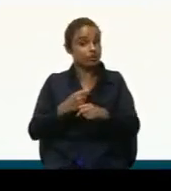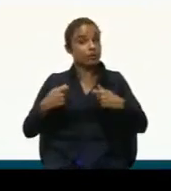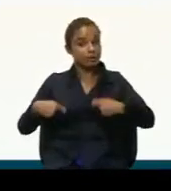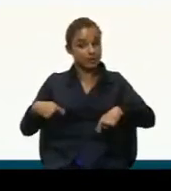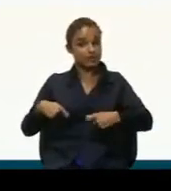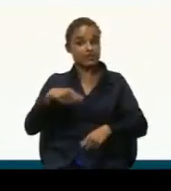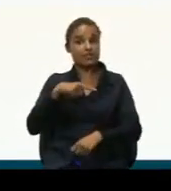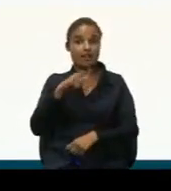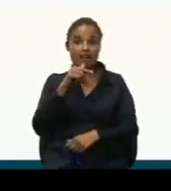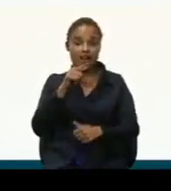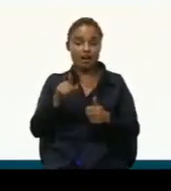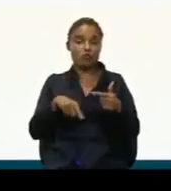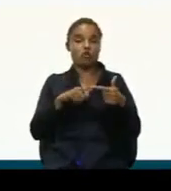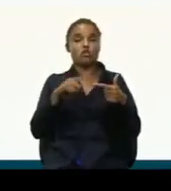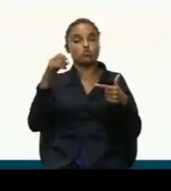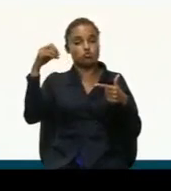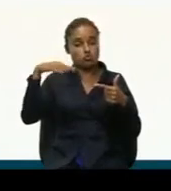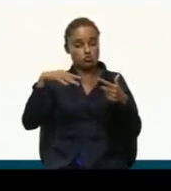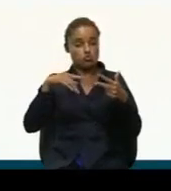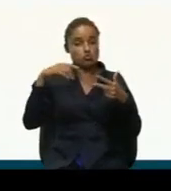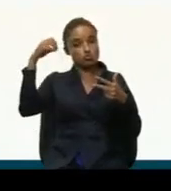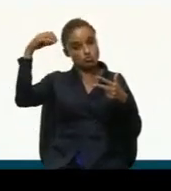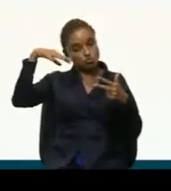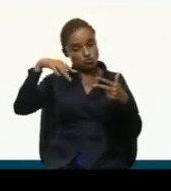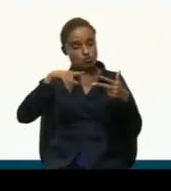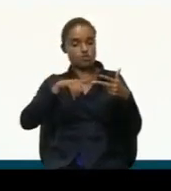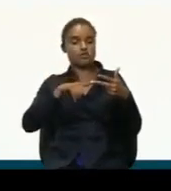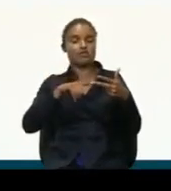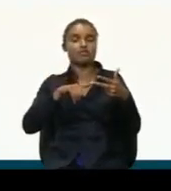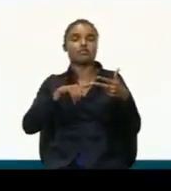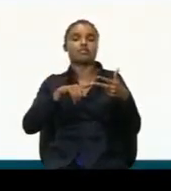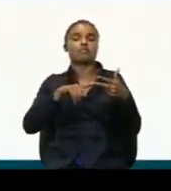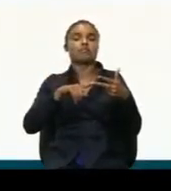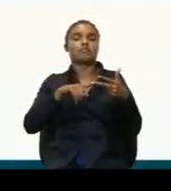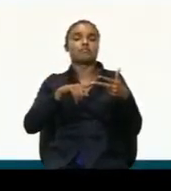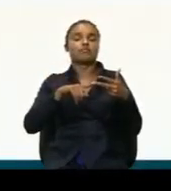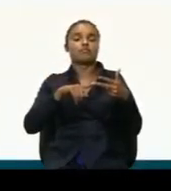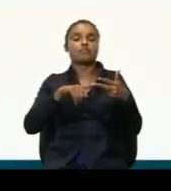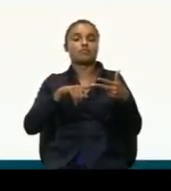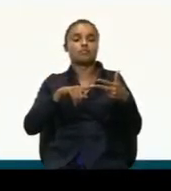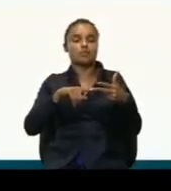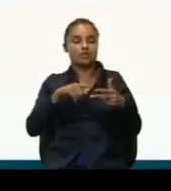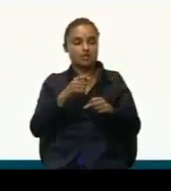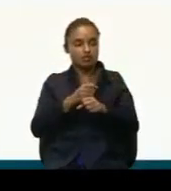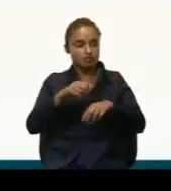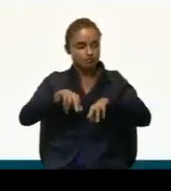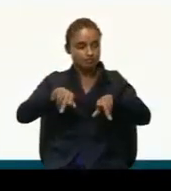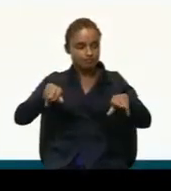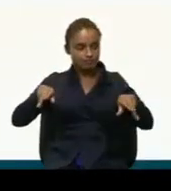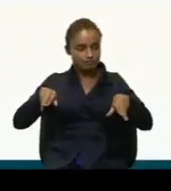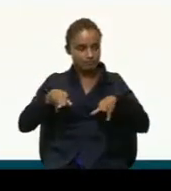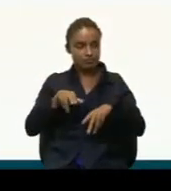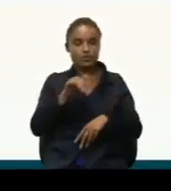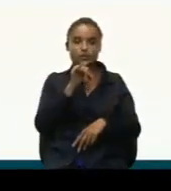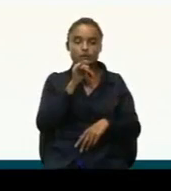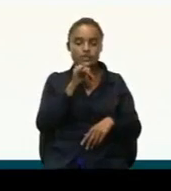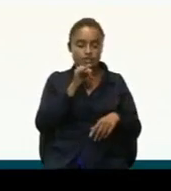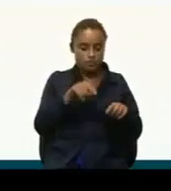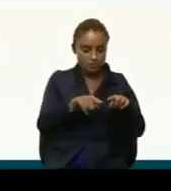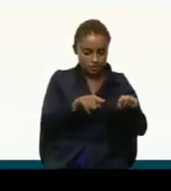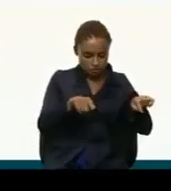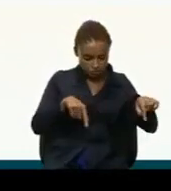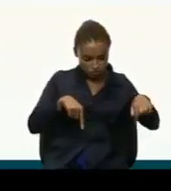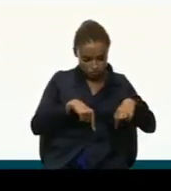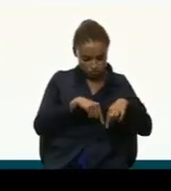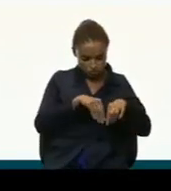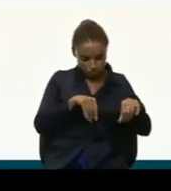passa também a fazer a montagem do canteiro. Vai lá, a gente tem nosso terreno aqui, né? Então,